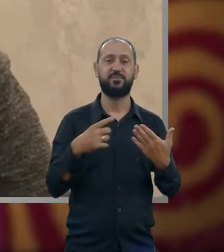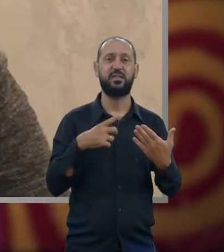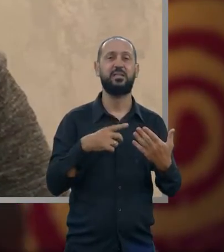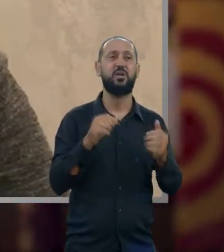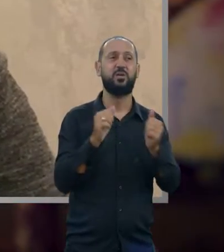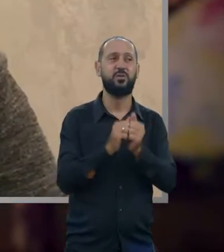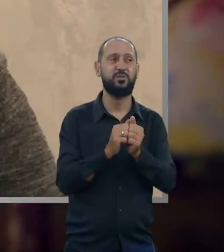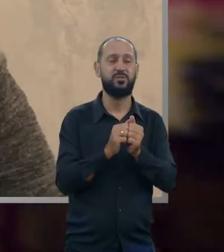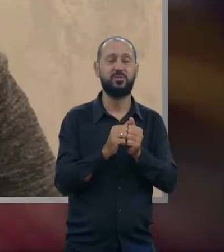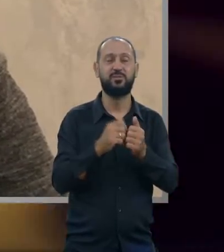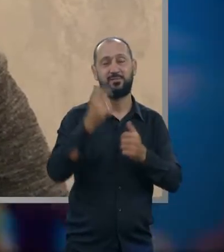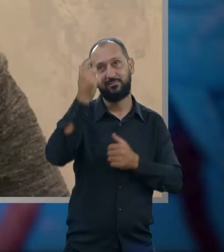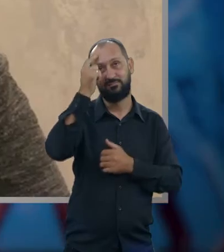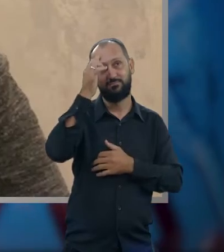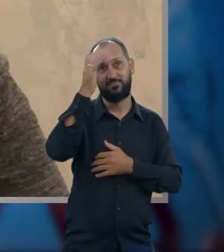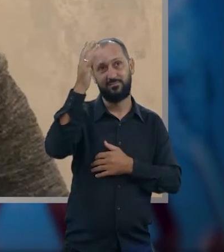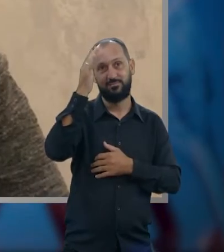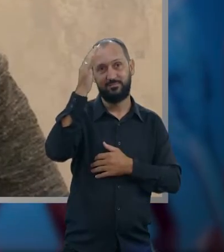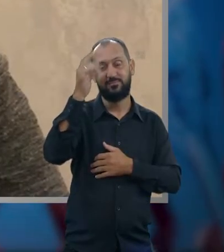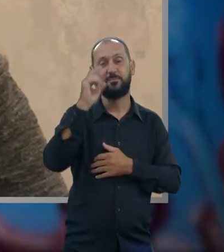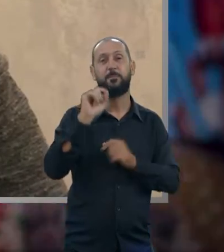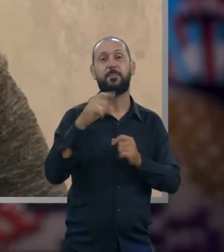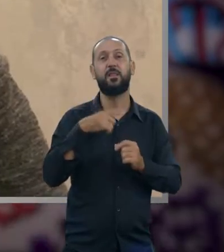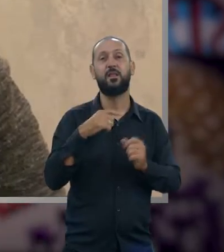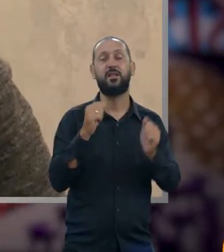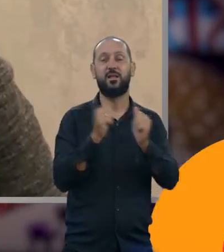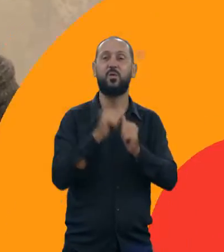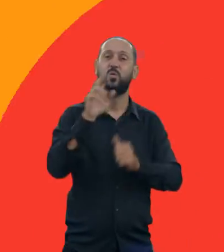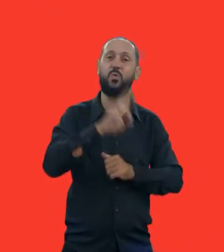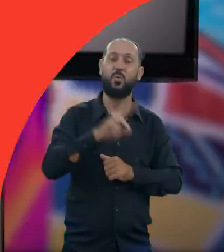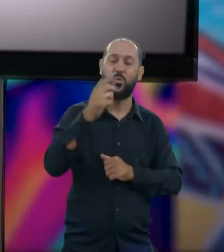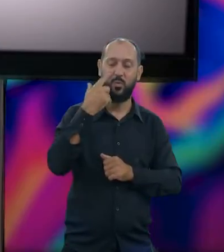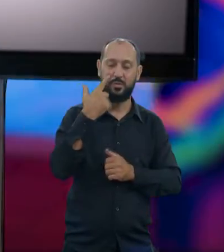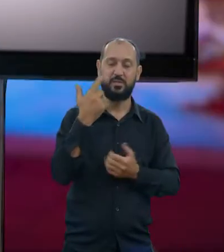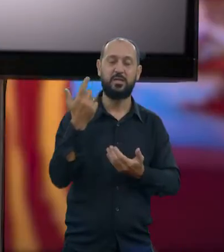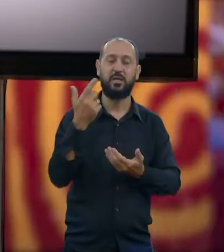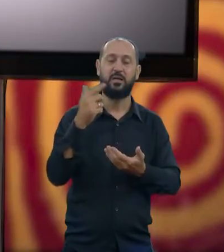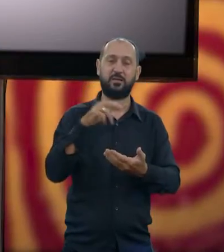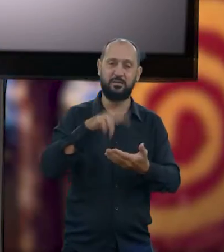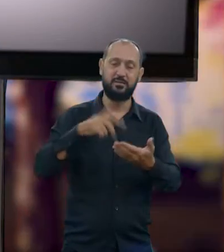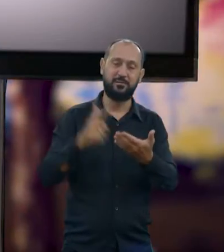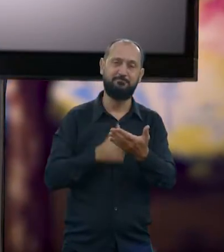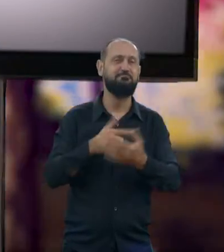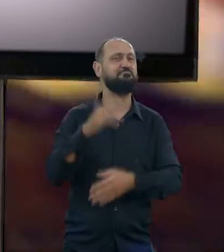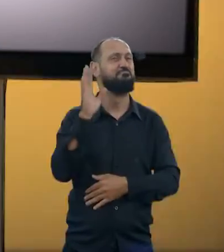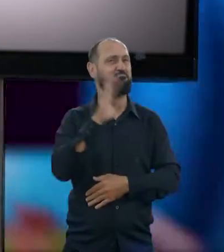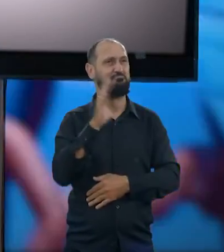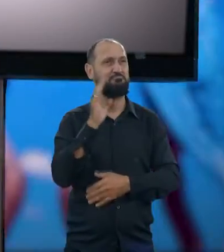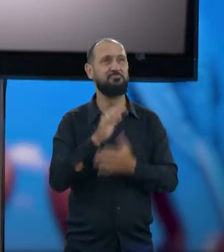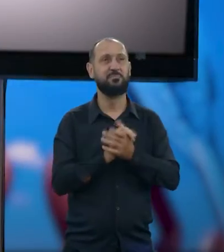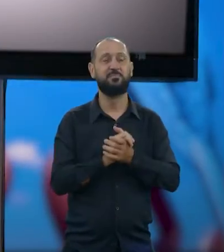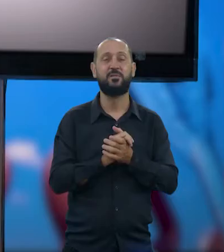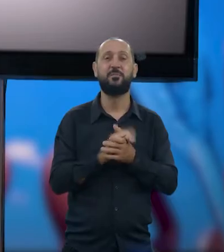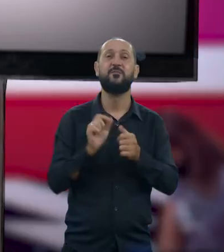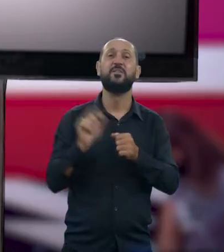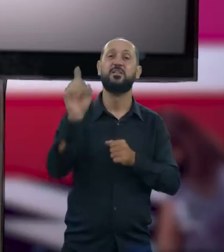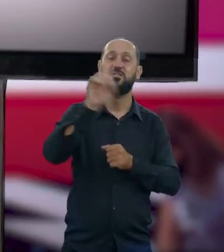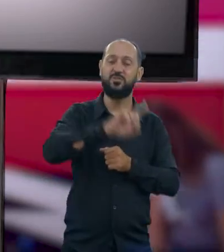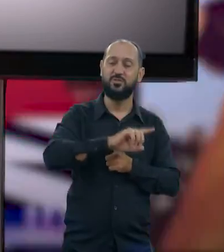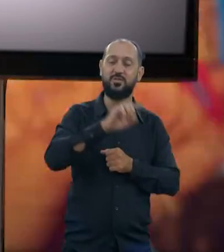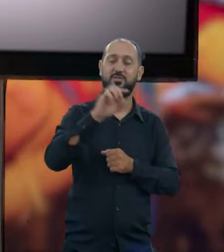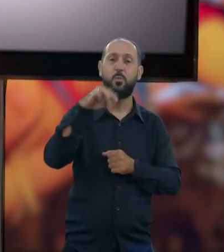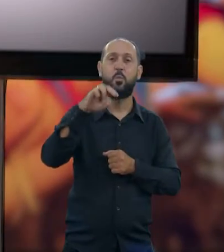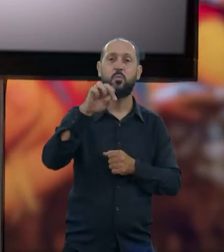essa imaginação do público que acessa essa literatura. Bacana, né, pessoal? E para celebrar Monteiro Lobato e